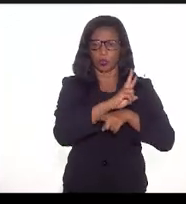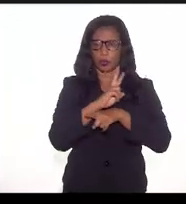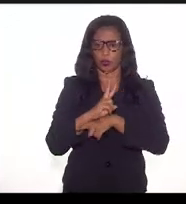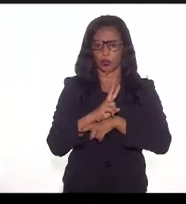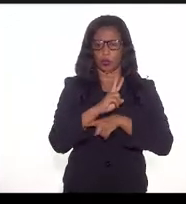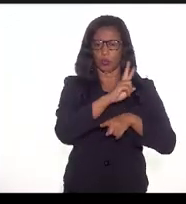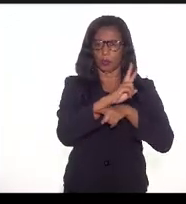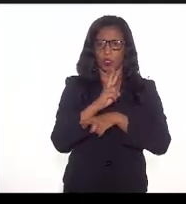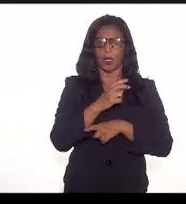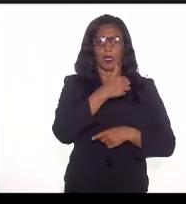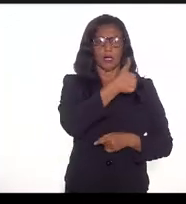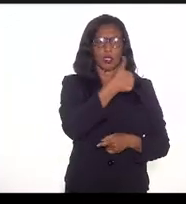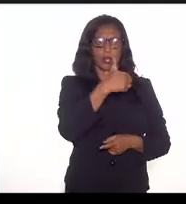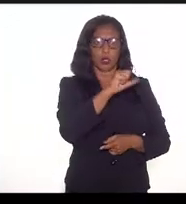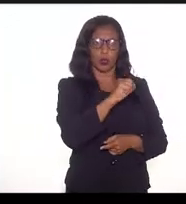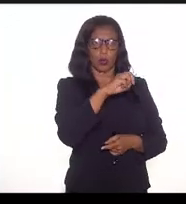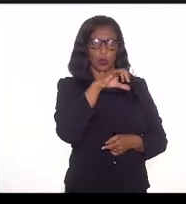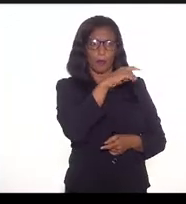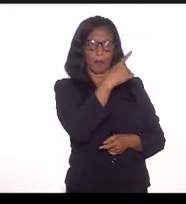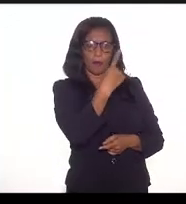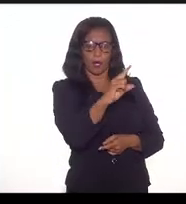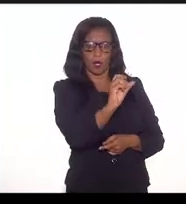exato, né, de